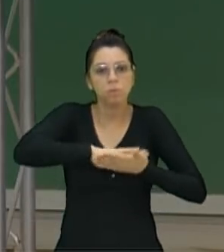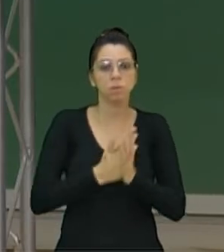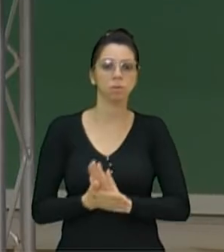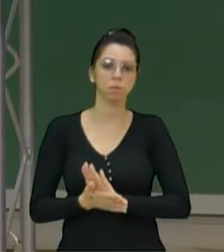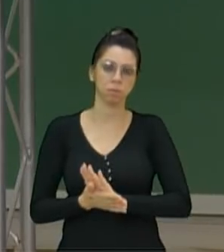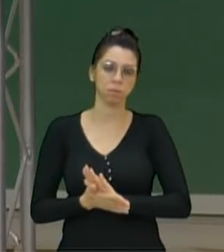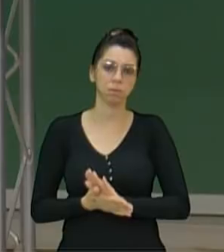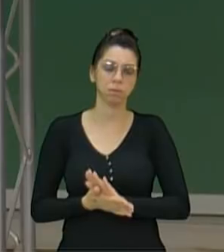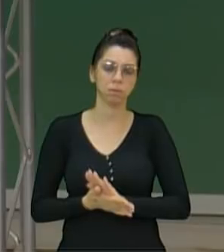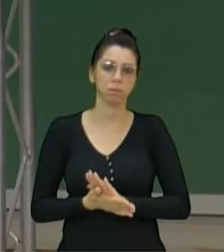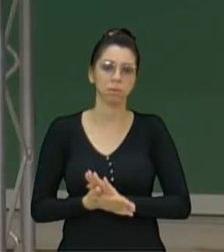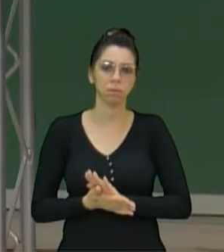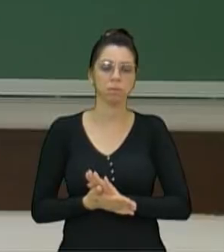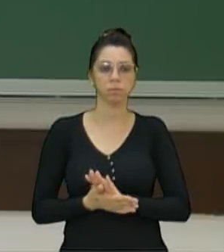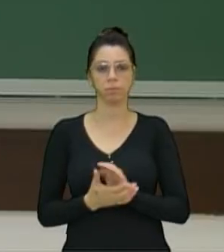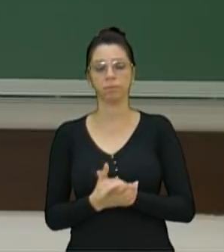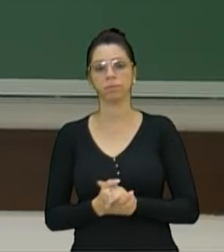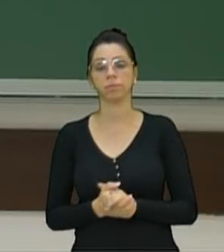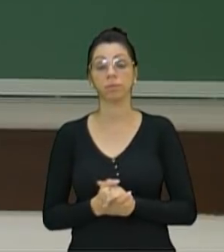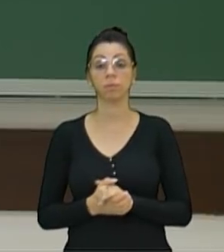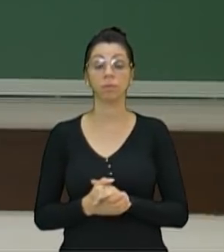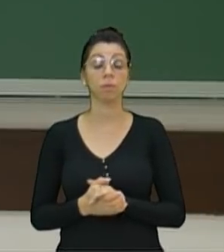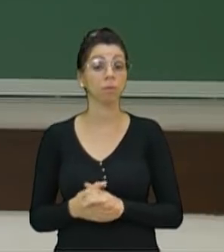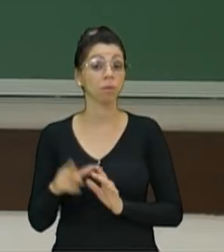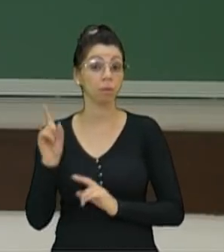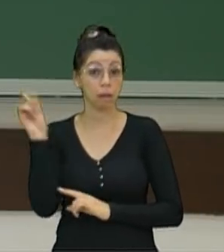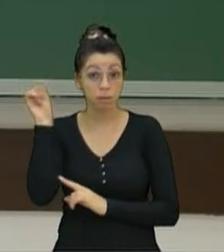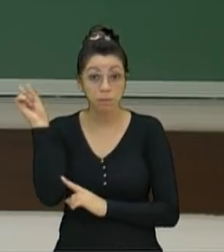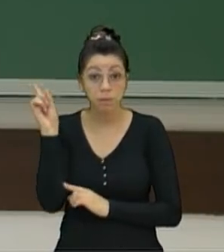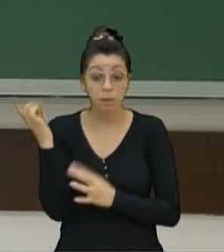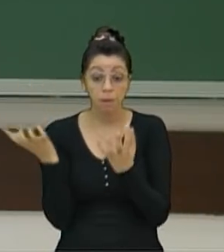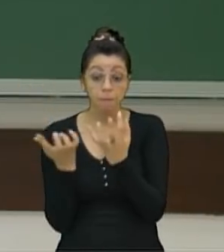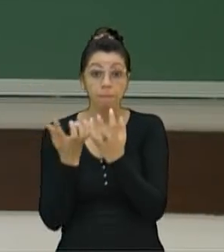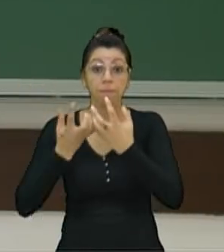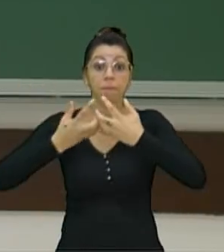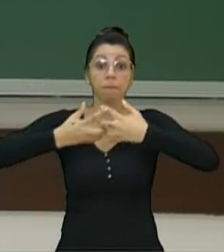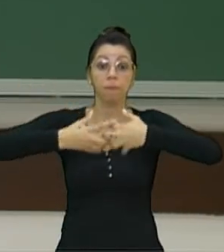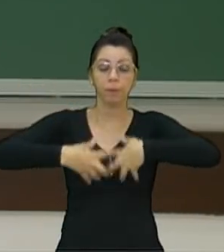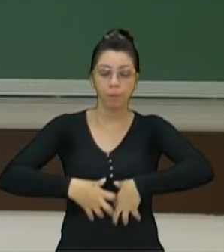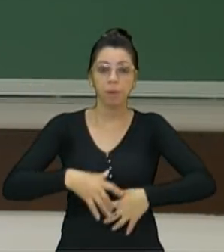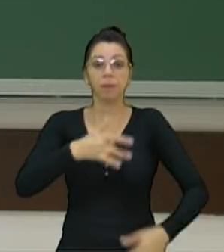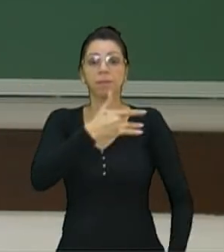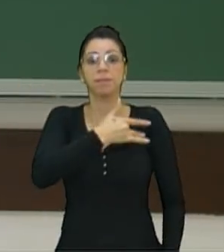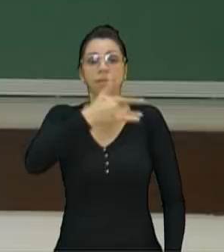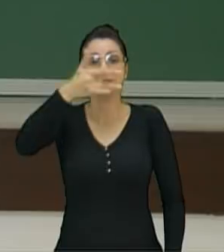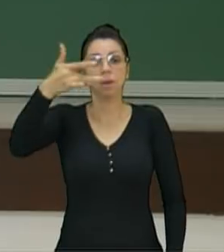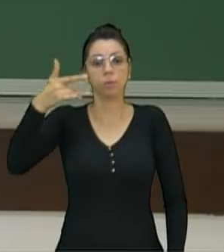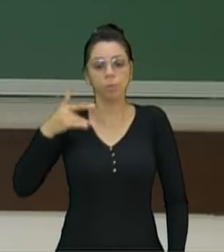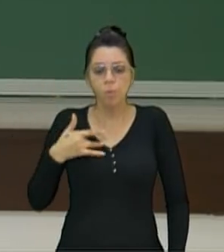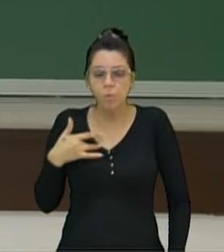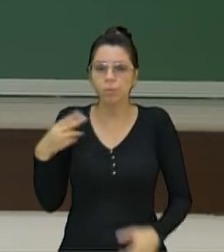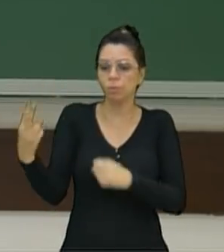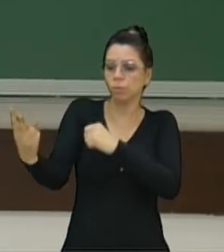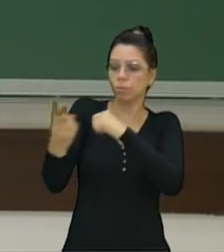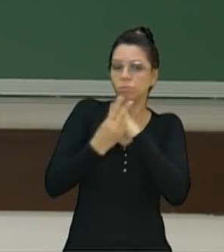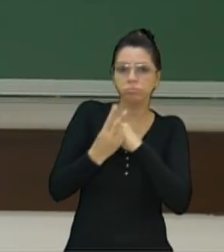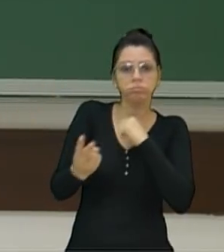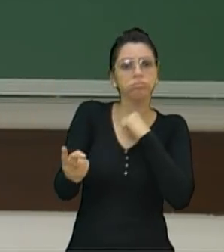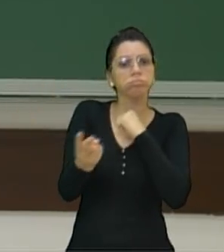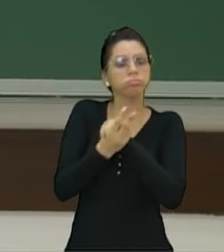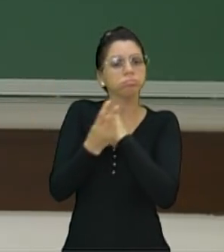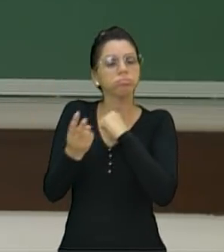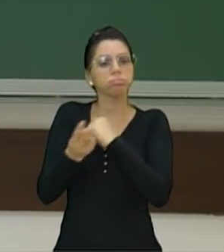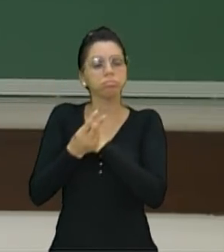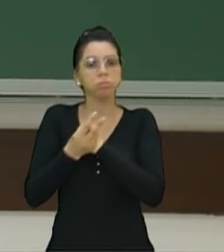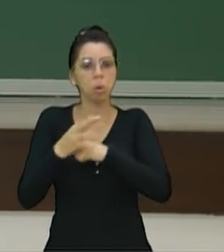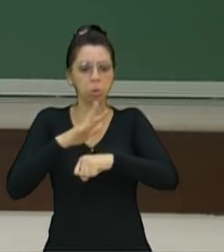destruir, tá? Aquele agente estranho. Então isso é fundamental, né, para garantir aí a nossa imunidade, para nos manter